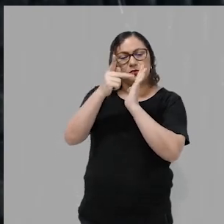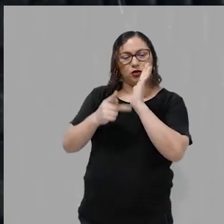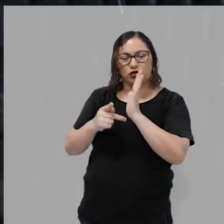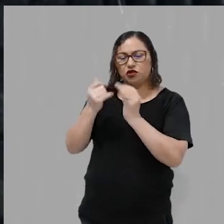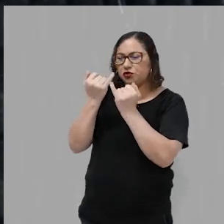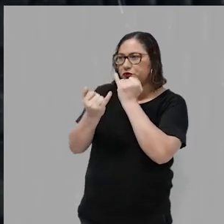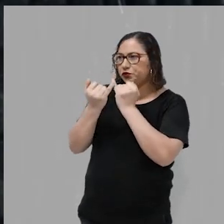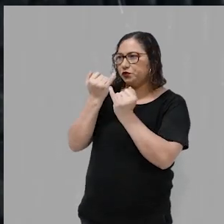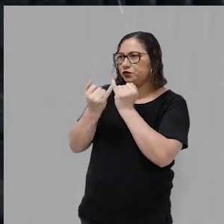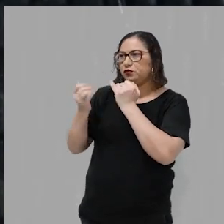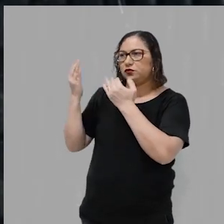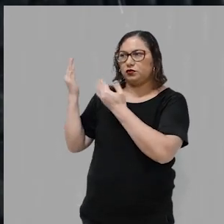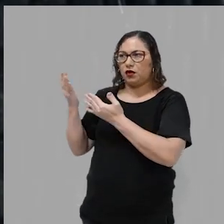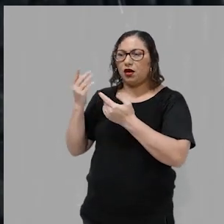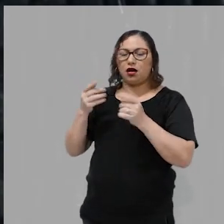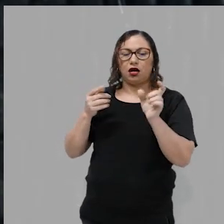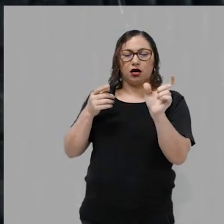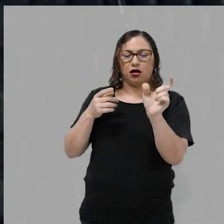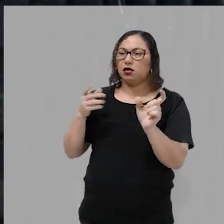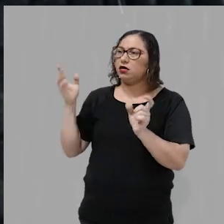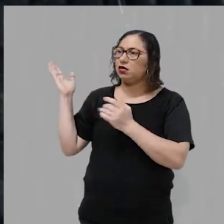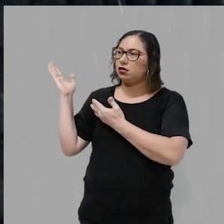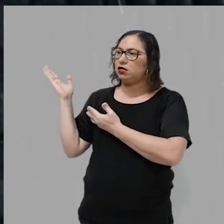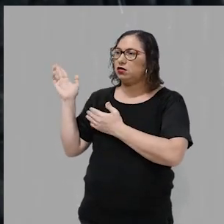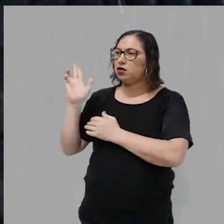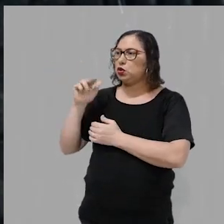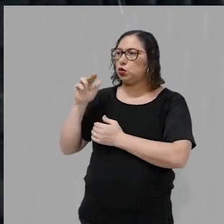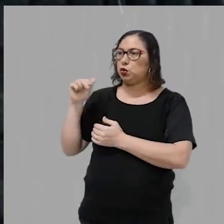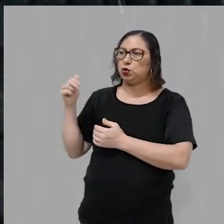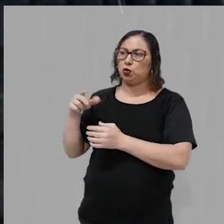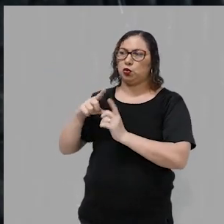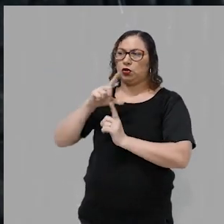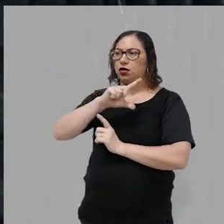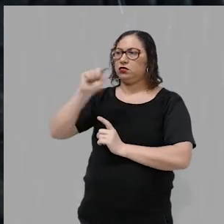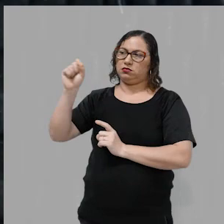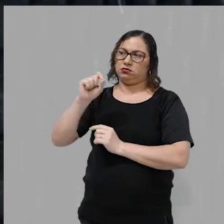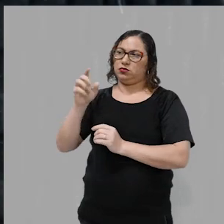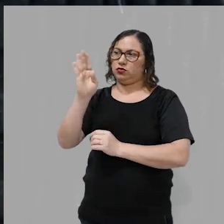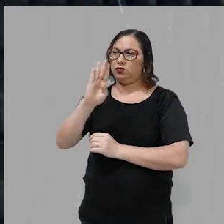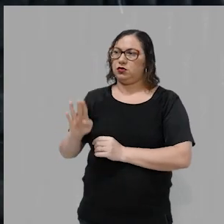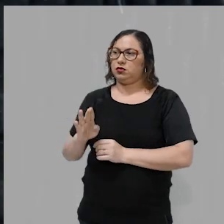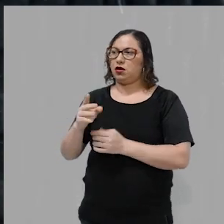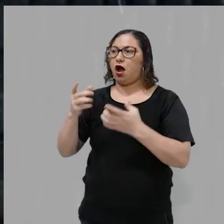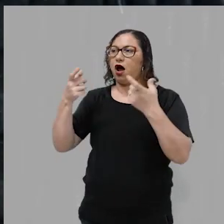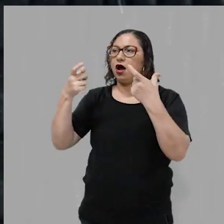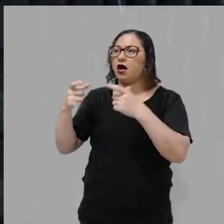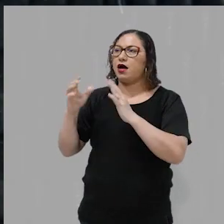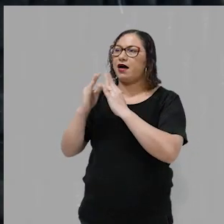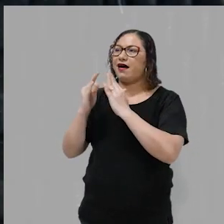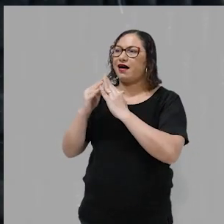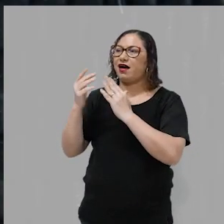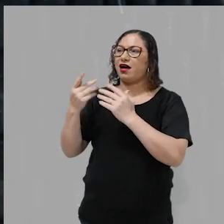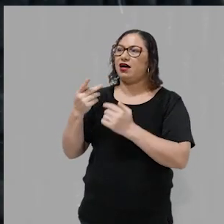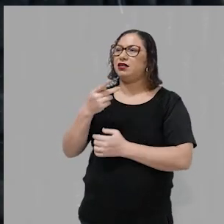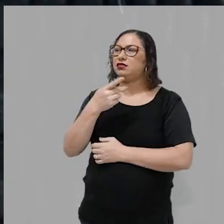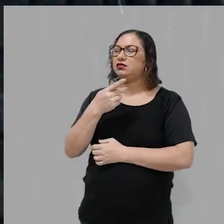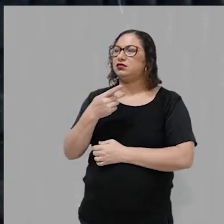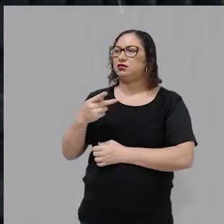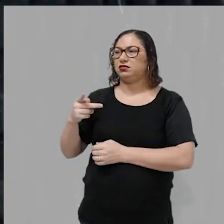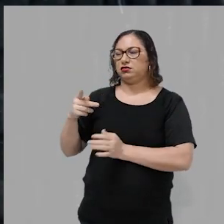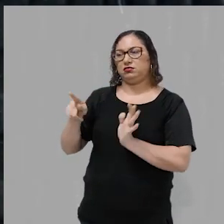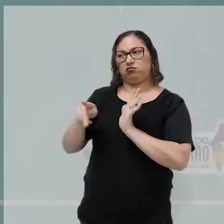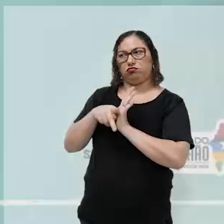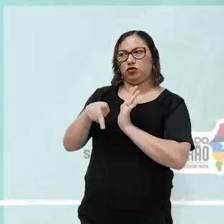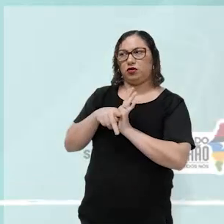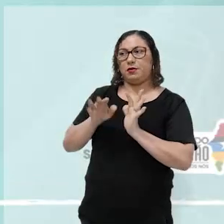nessa situação. Esse aqui, por exemplo, nunca saiu do Brasil. Aqui é a casa onde ele viveu, né? Uma casa pessoal,